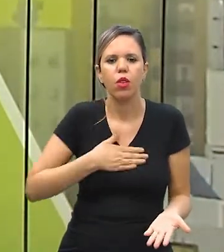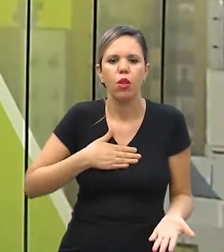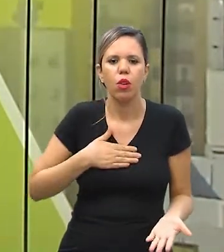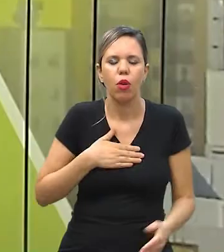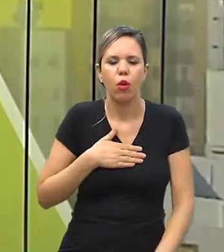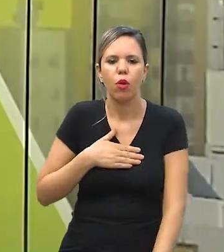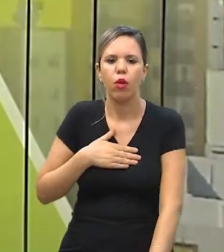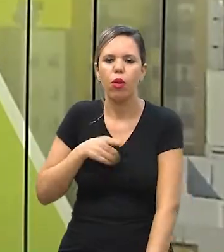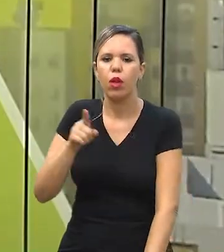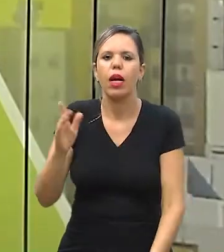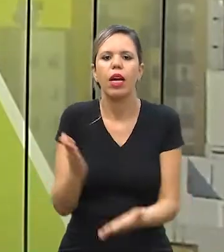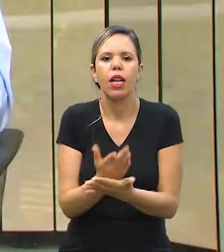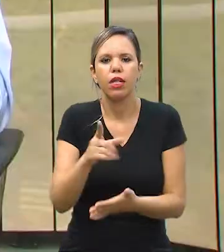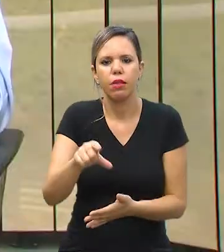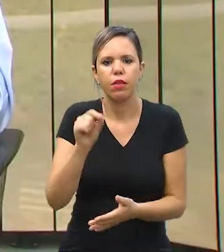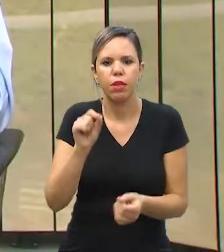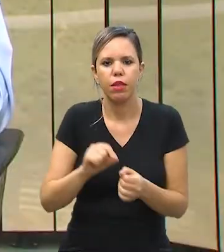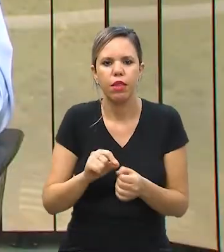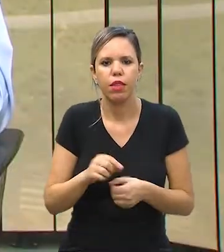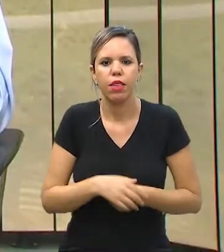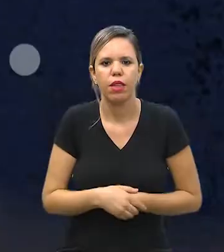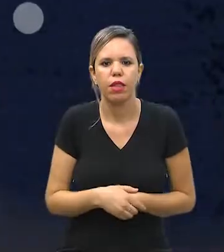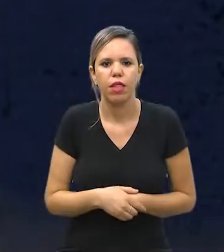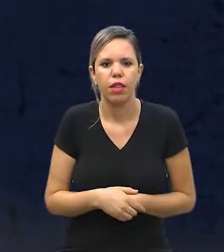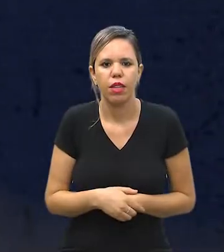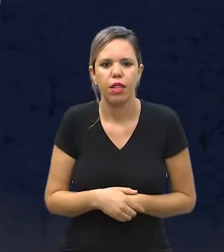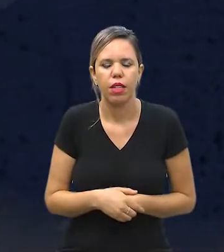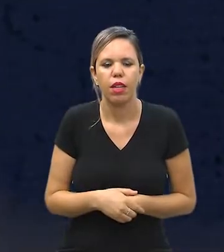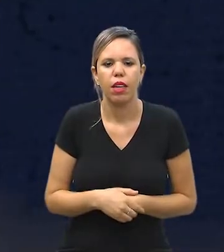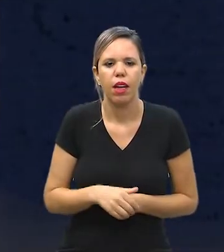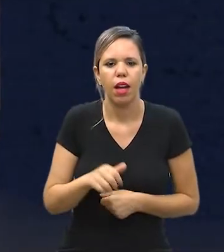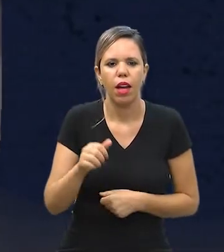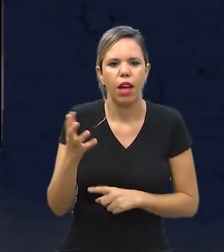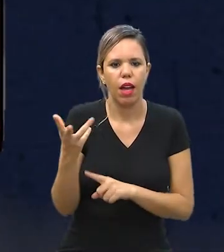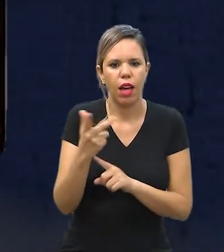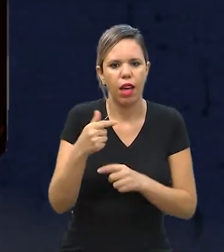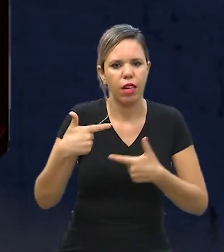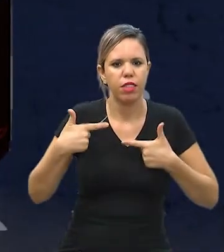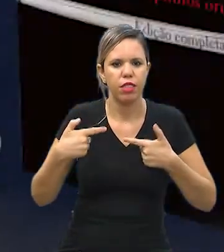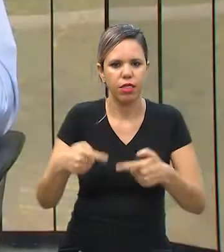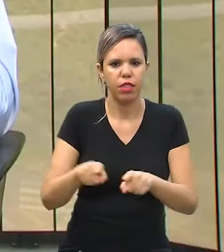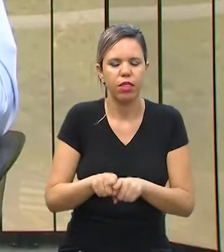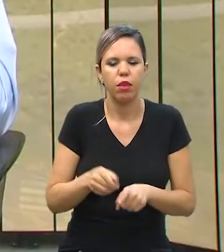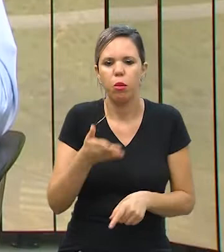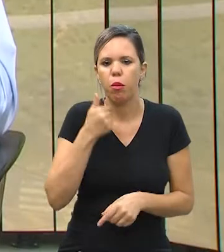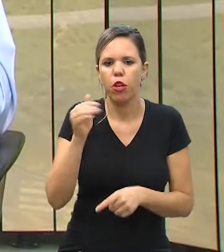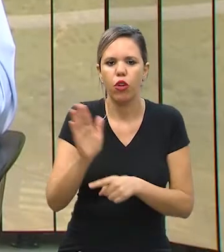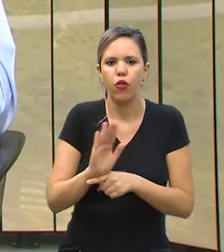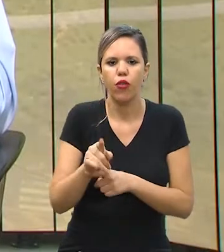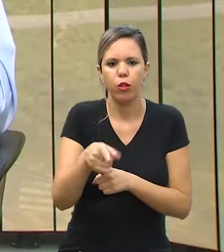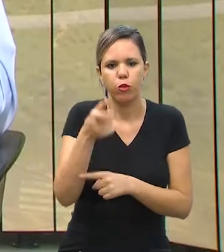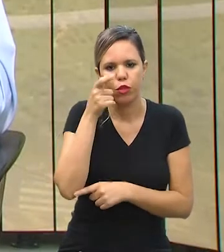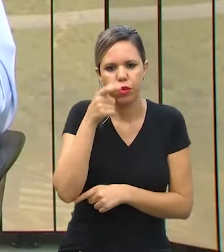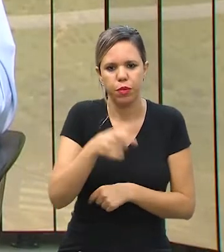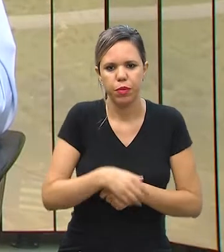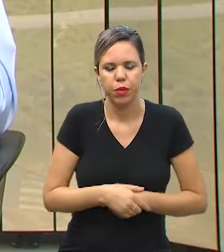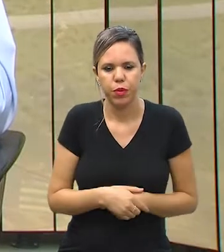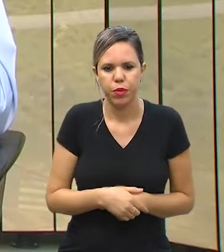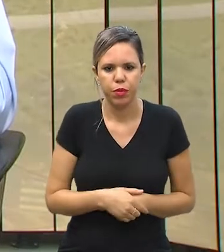gosta. O seu livro preferido? Artes da Guerra. O melhor filme que você já